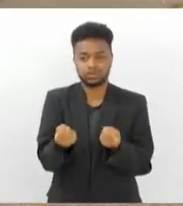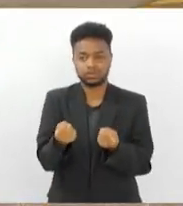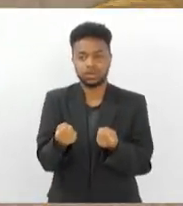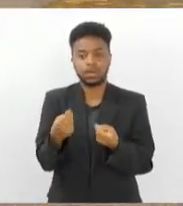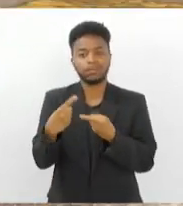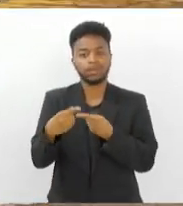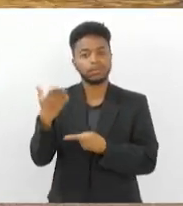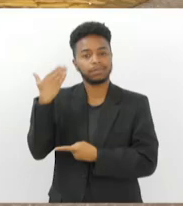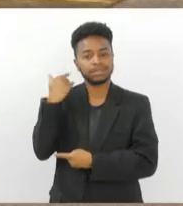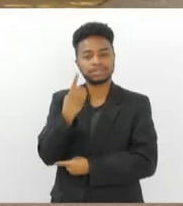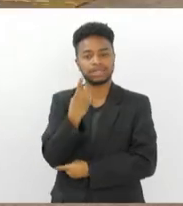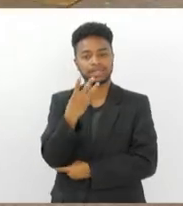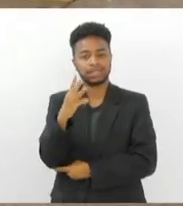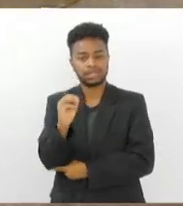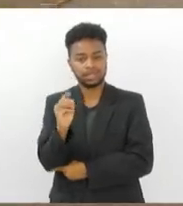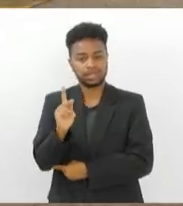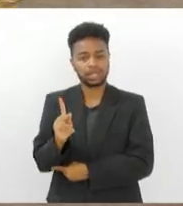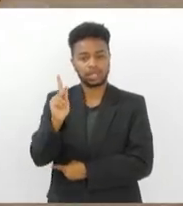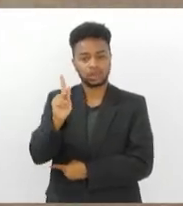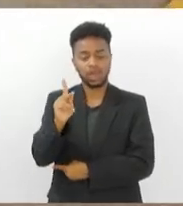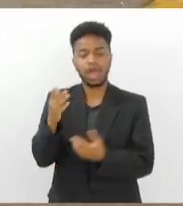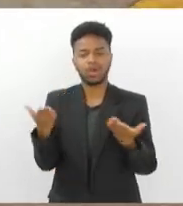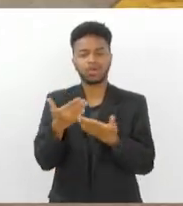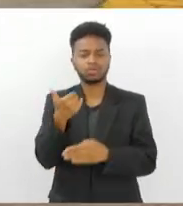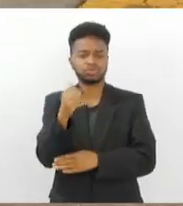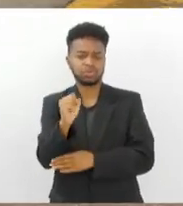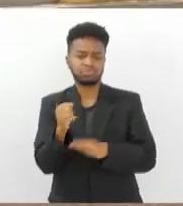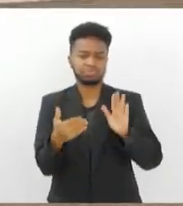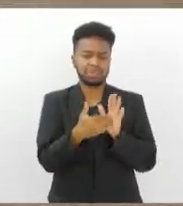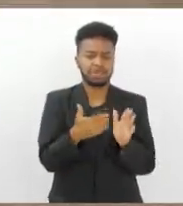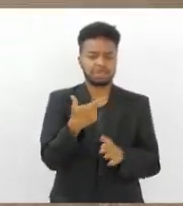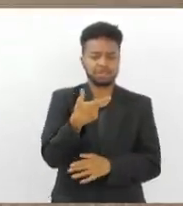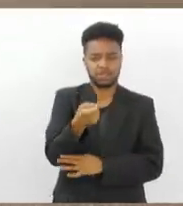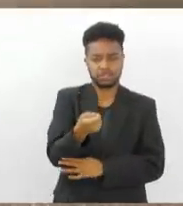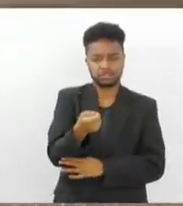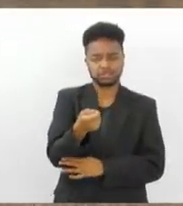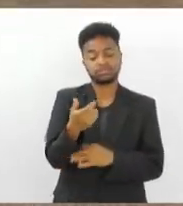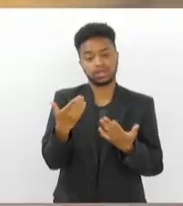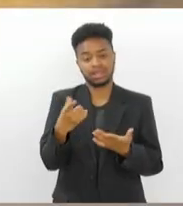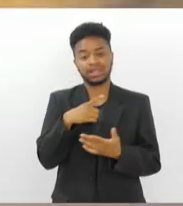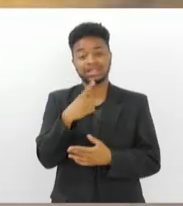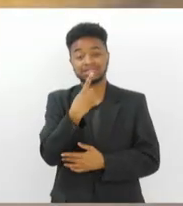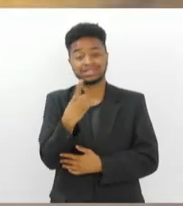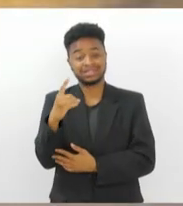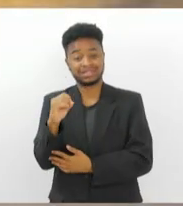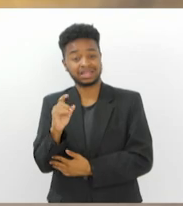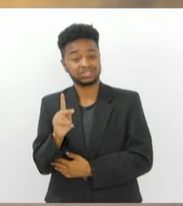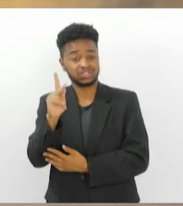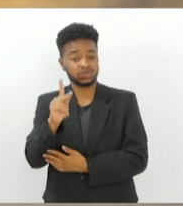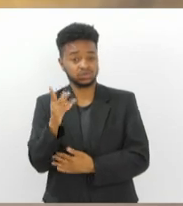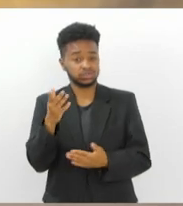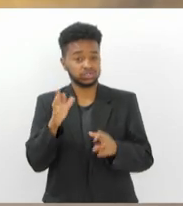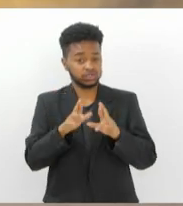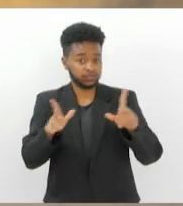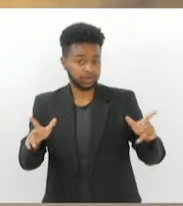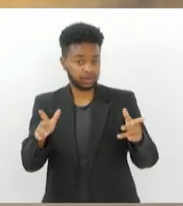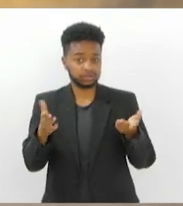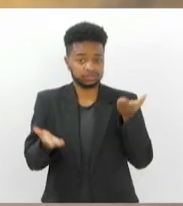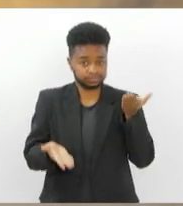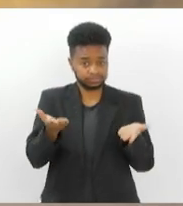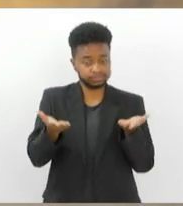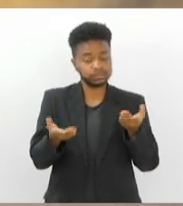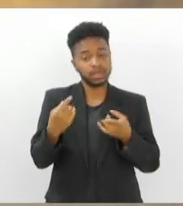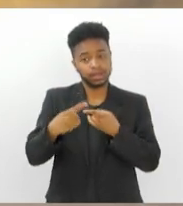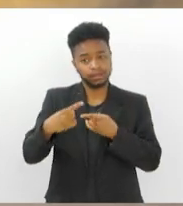pesava 130 kg essa agora P pesa 18 a 20 kg tem a diferença 110 kg e se impacta eh no no caso da gente